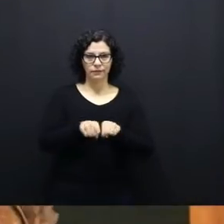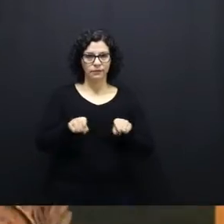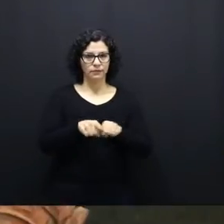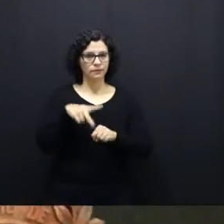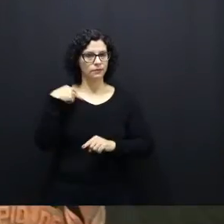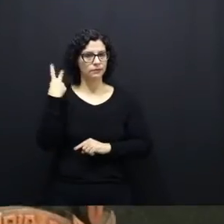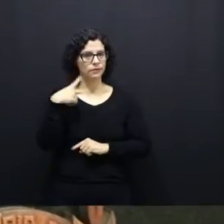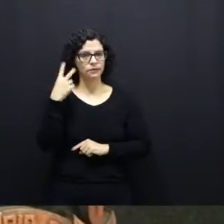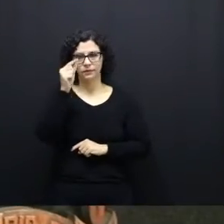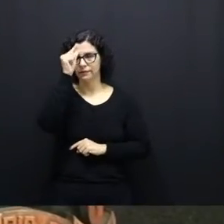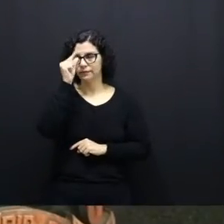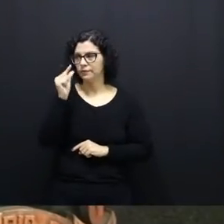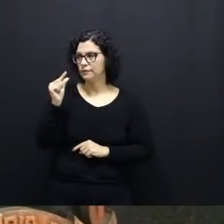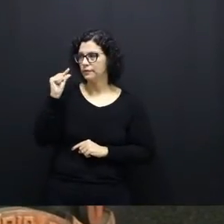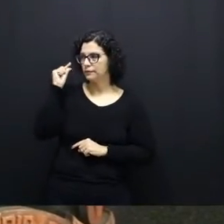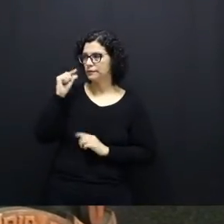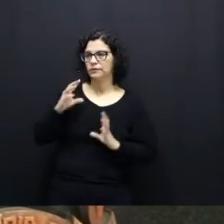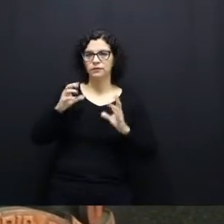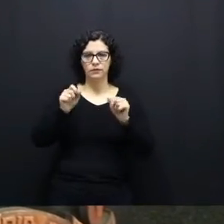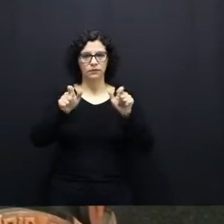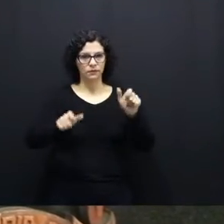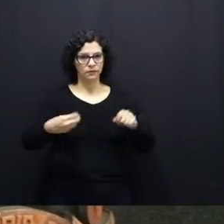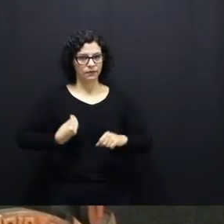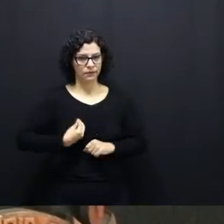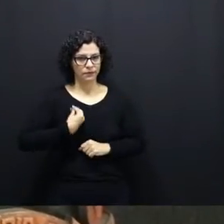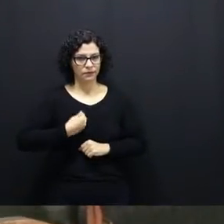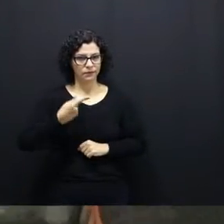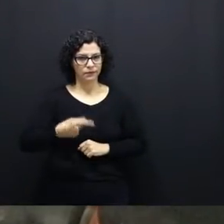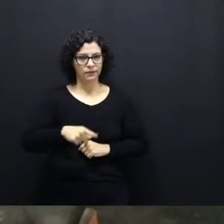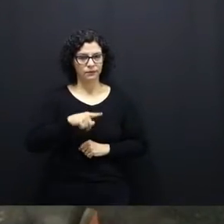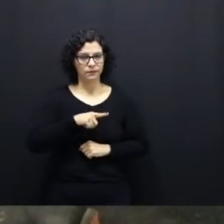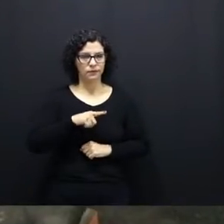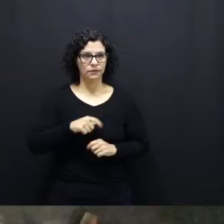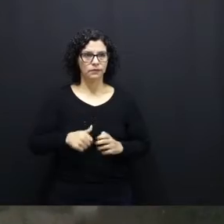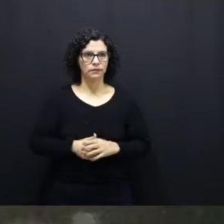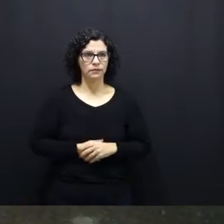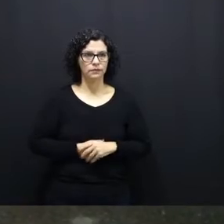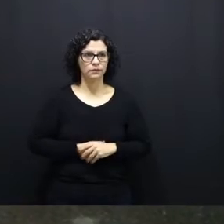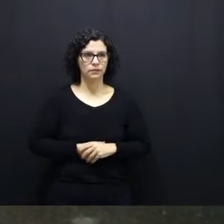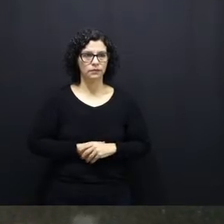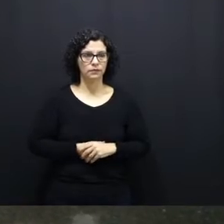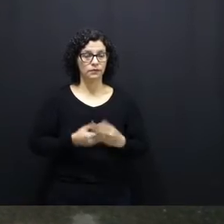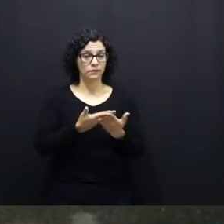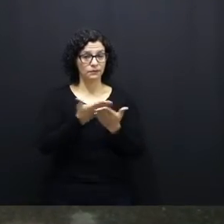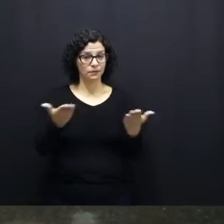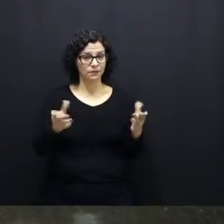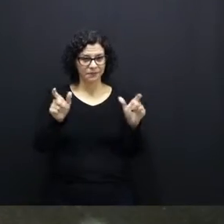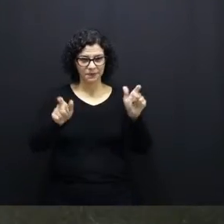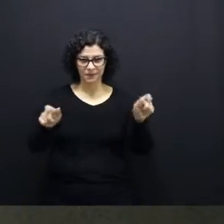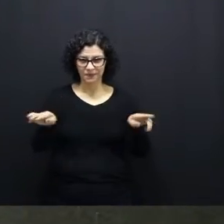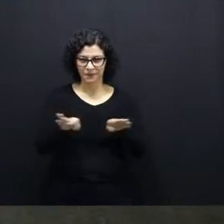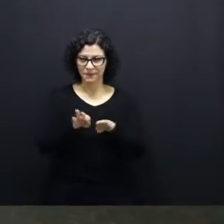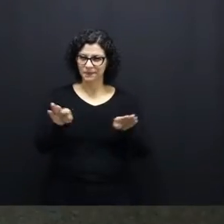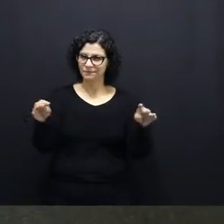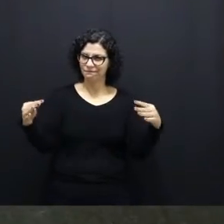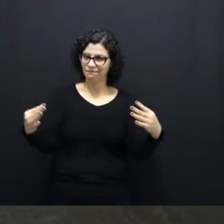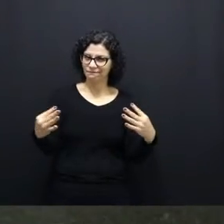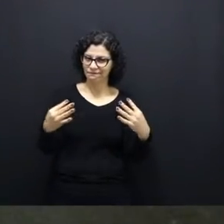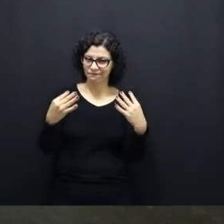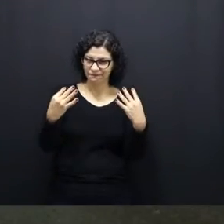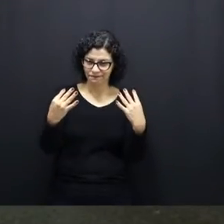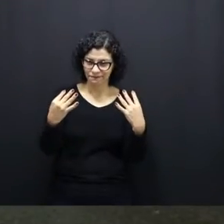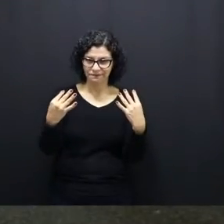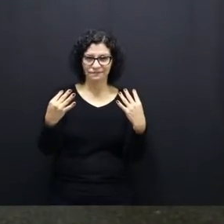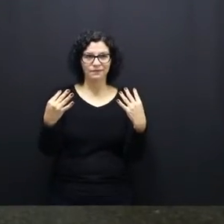vereadores vereadora Fátima todos os presentes EA todas as pessoas que estão aí